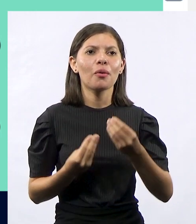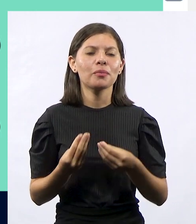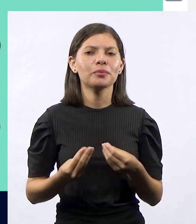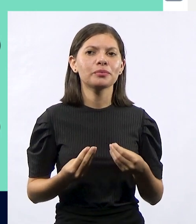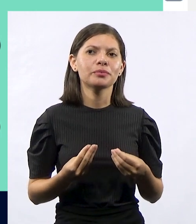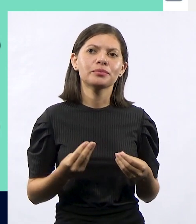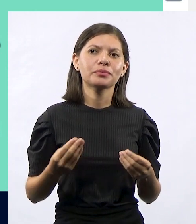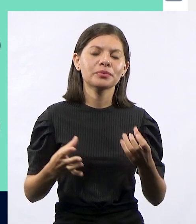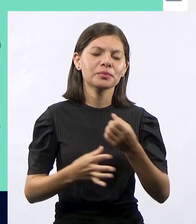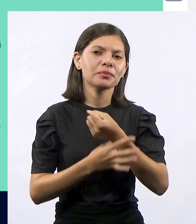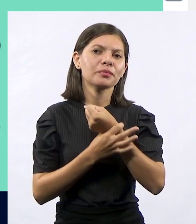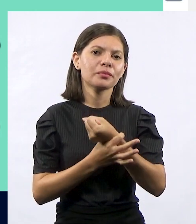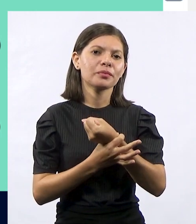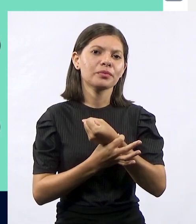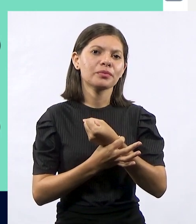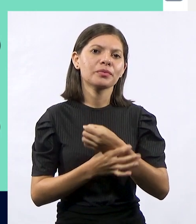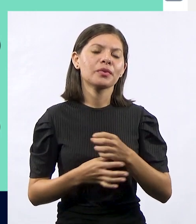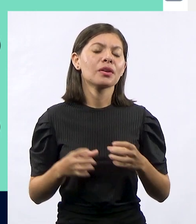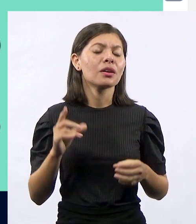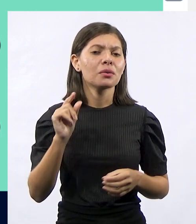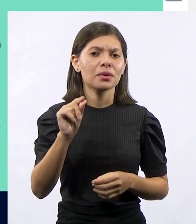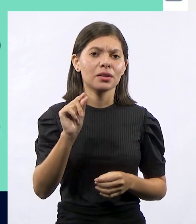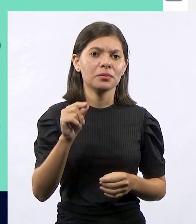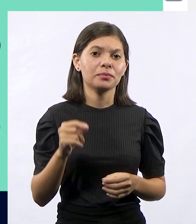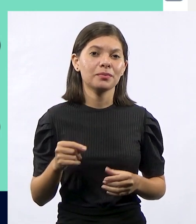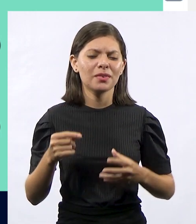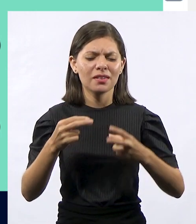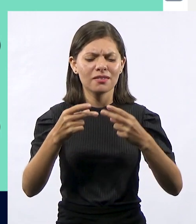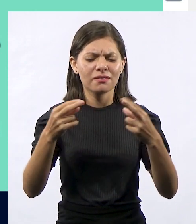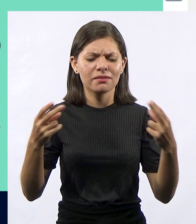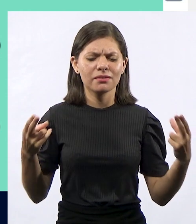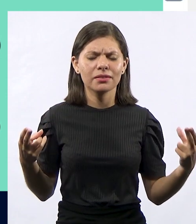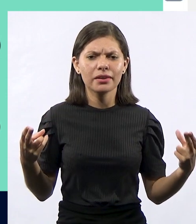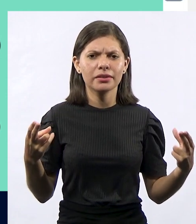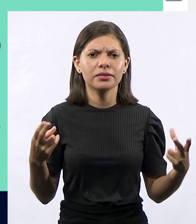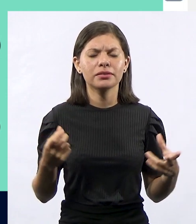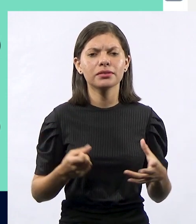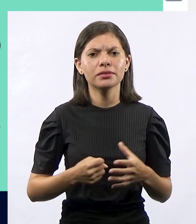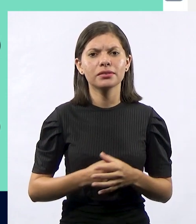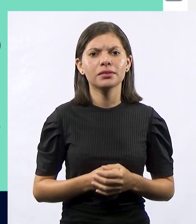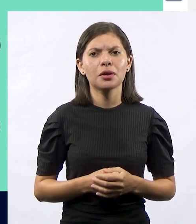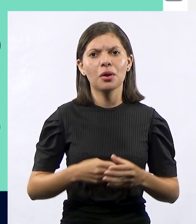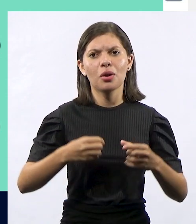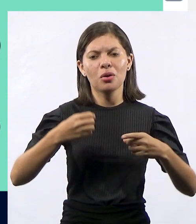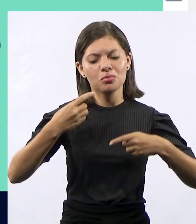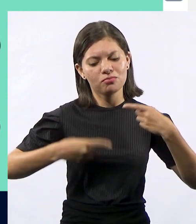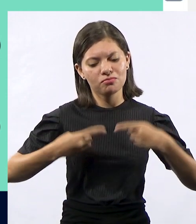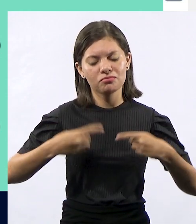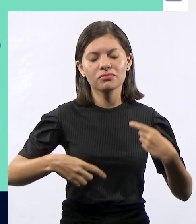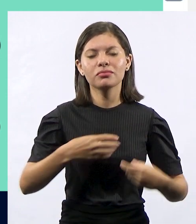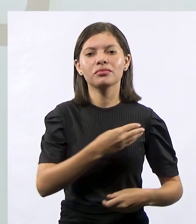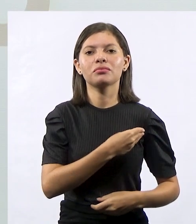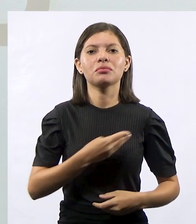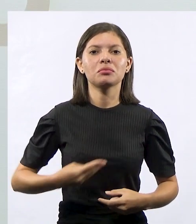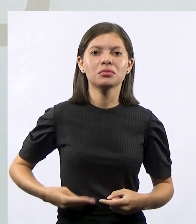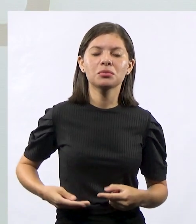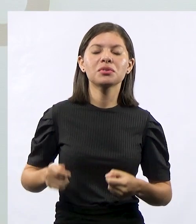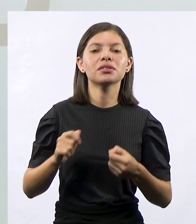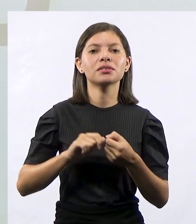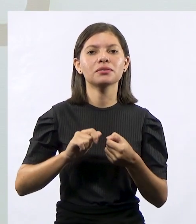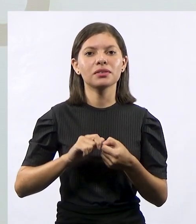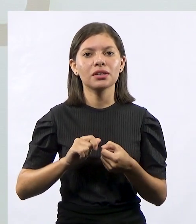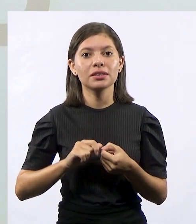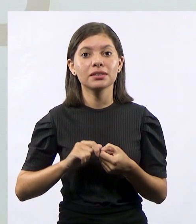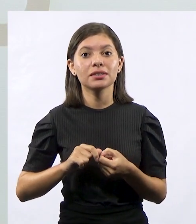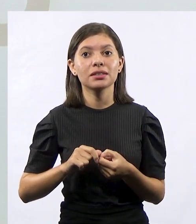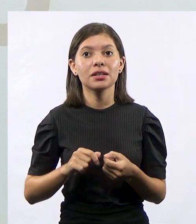como que a gente garante essa qualidade? Qual é o padrão mínimo? A gente tem várias políticas públicas